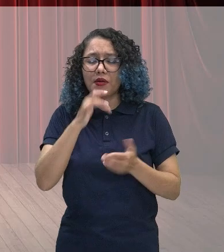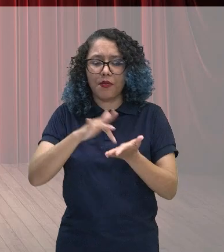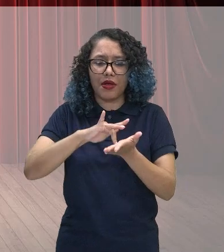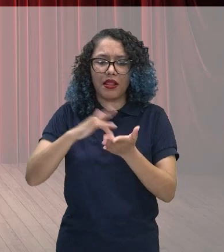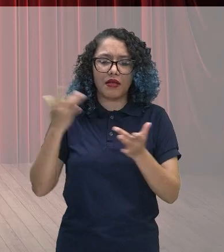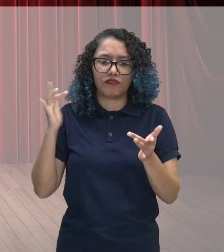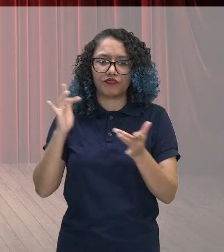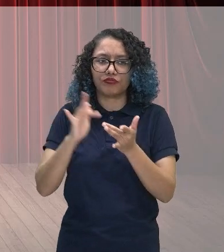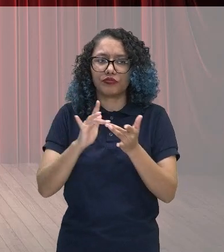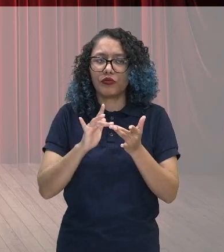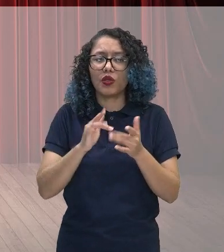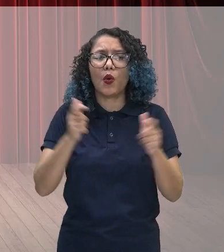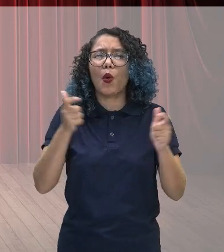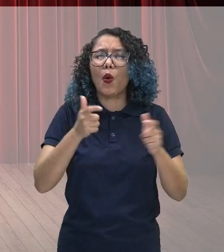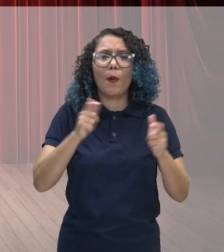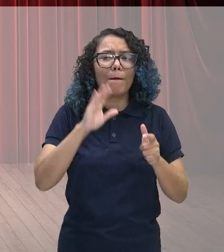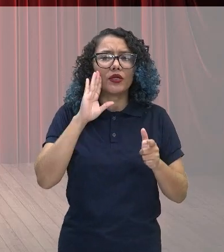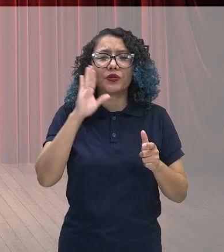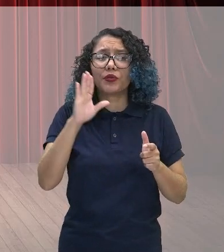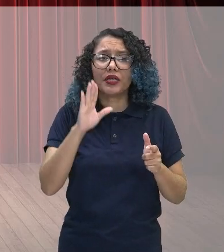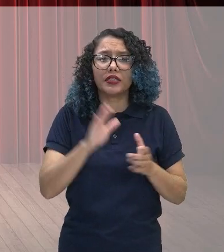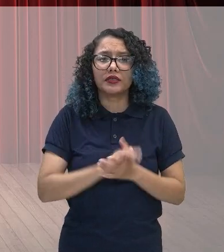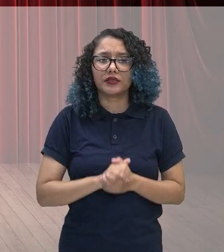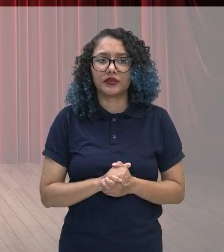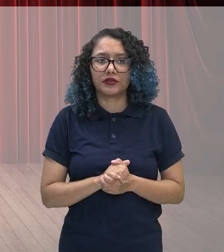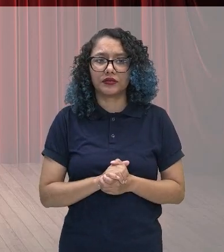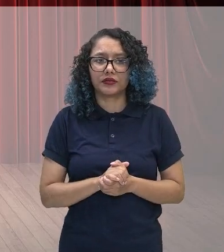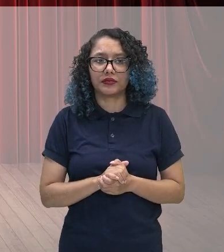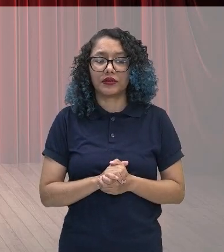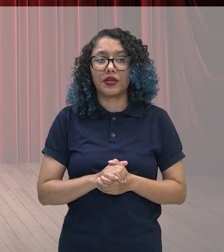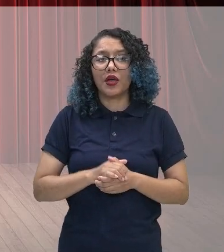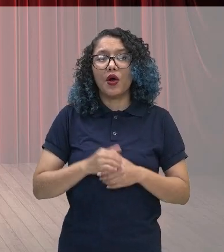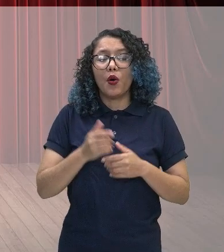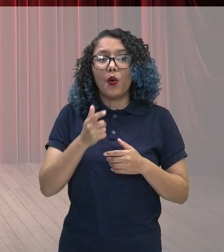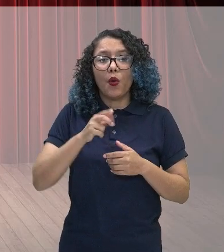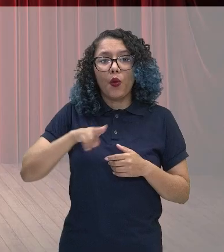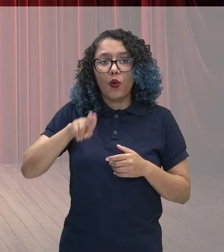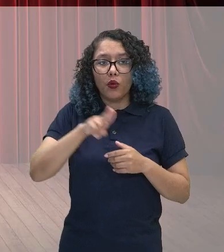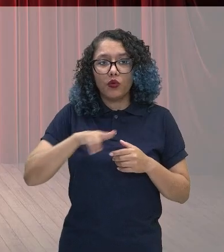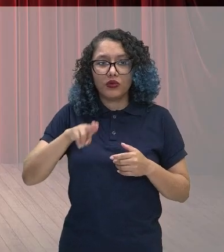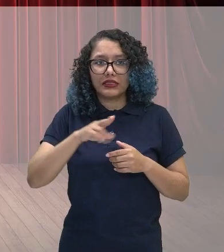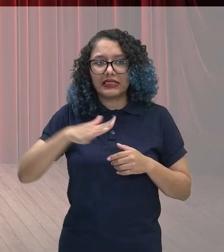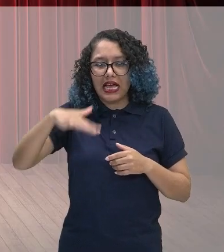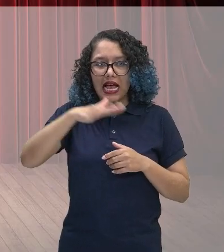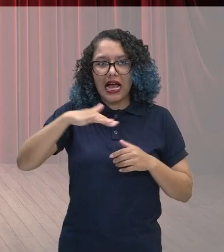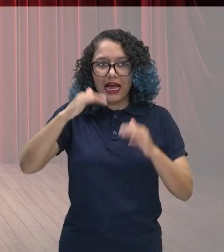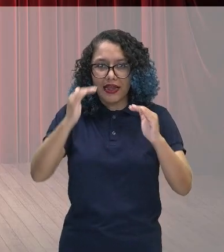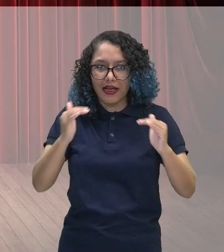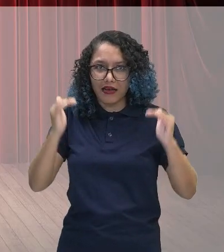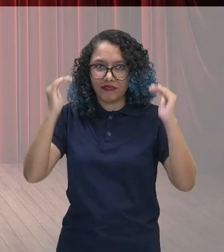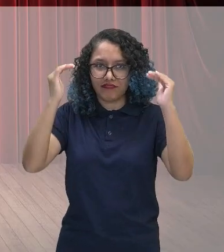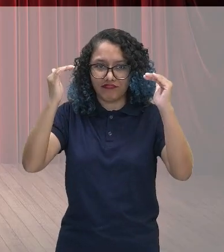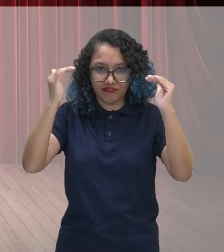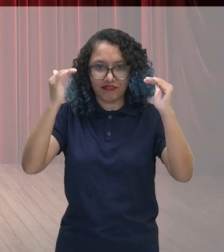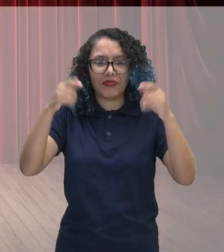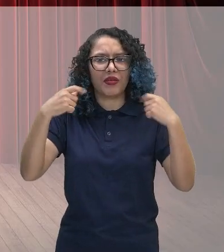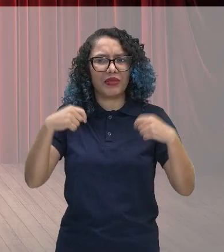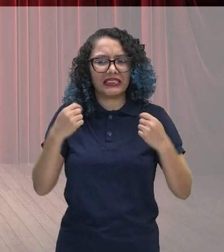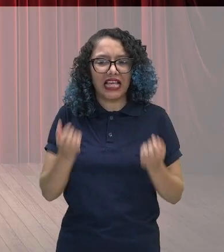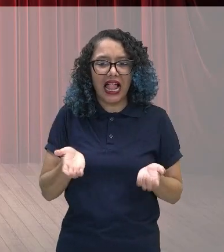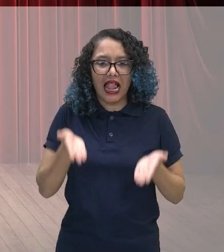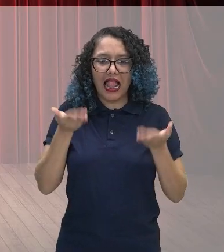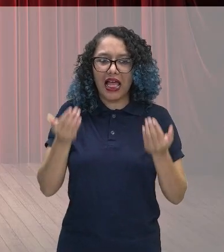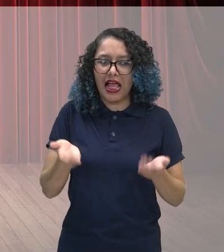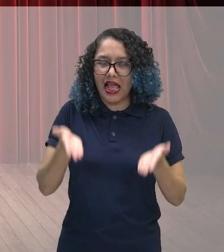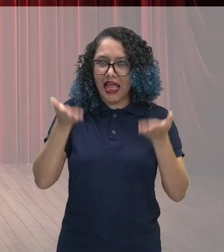usa muito o espaço alto, ou seja, as bailarinas têm que ter leveza no palco, ou seja, quanto